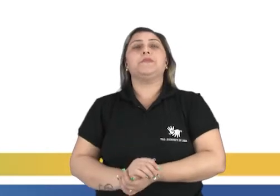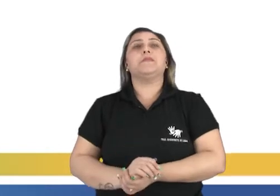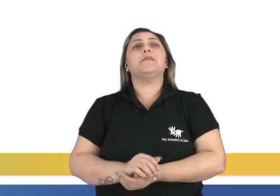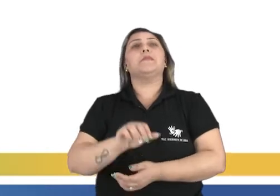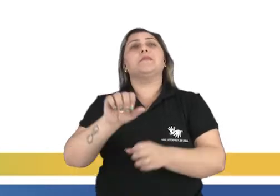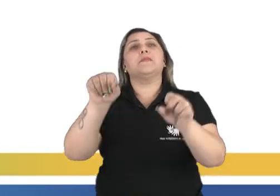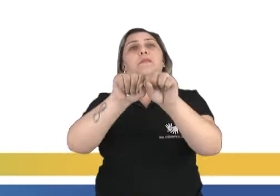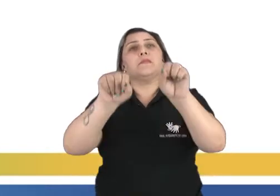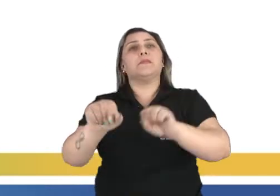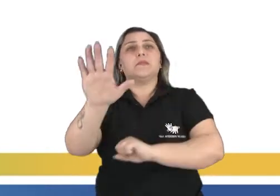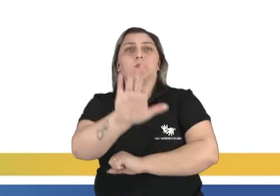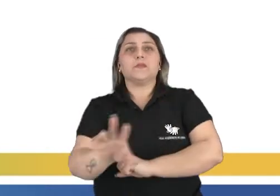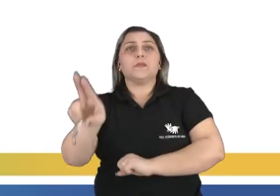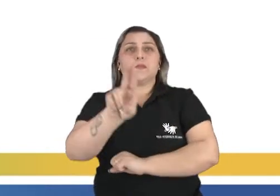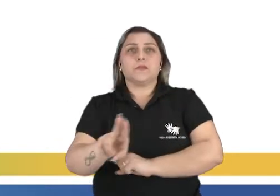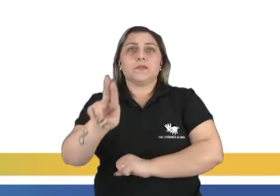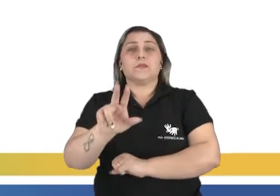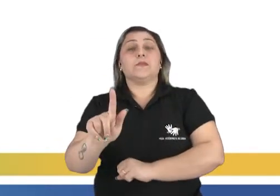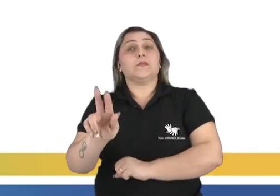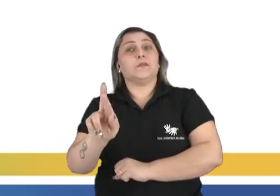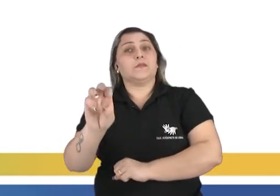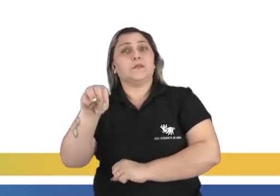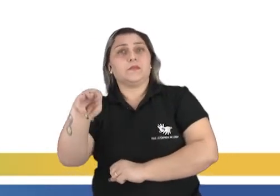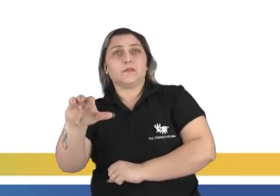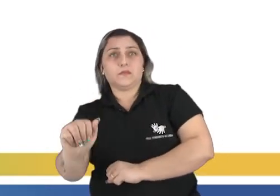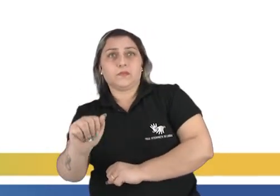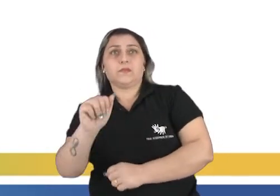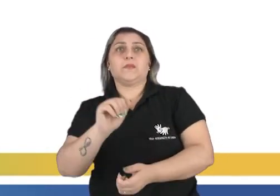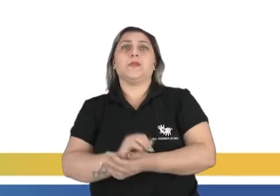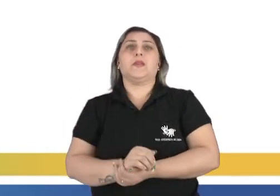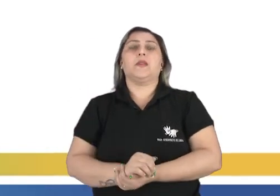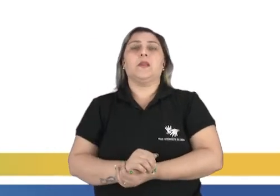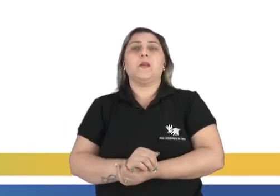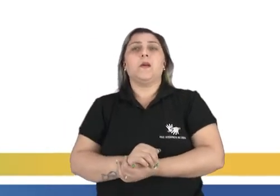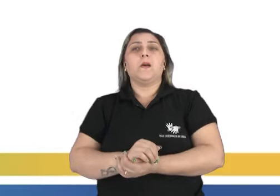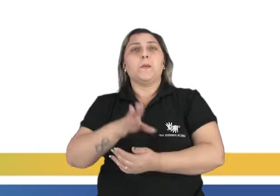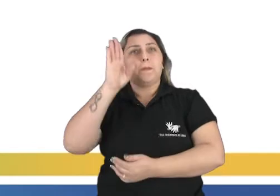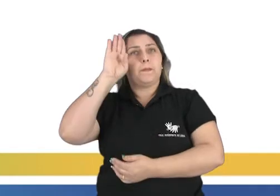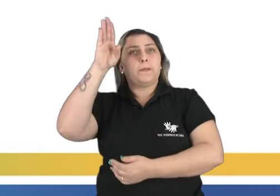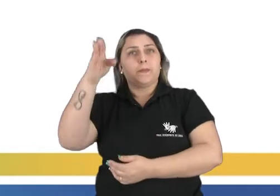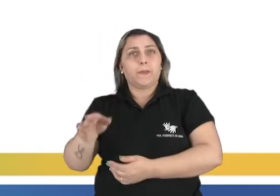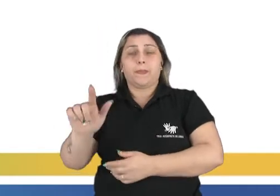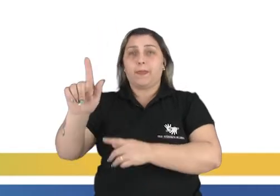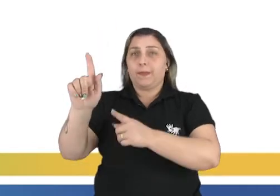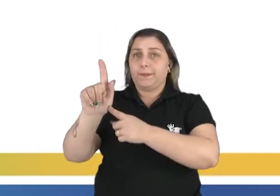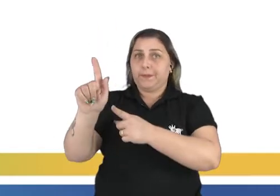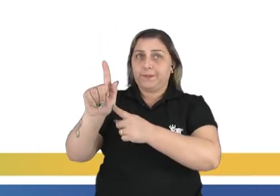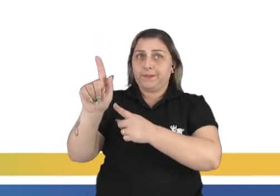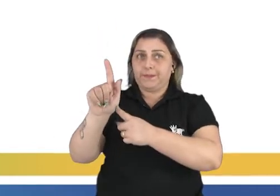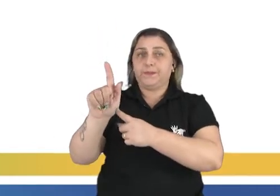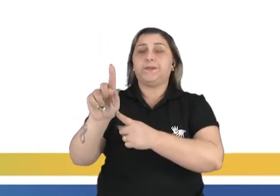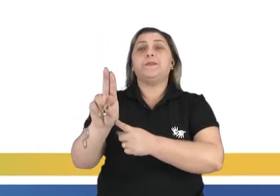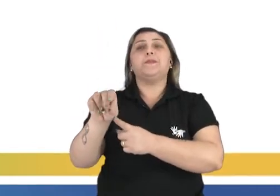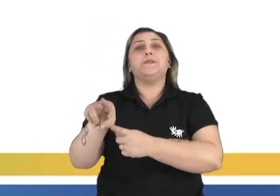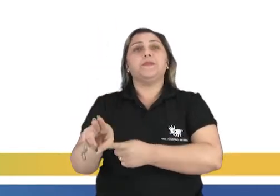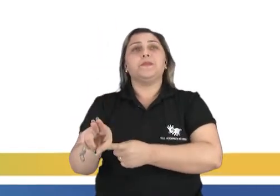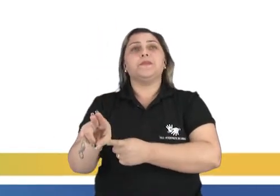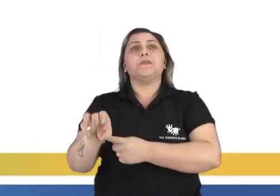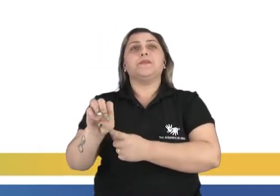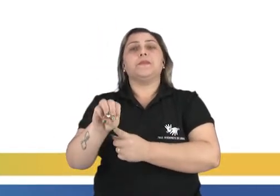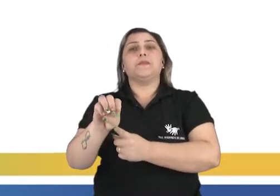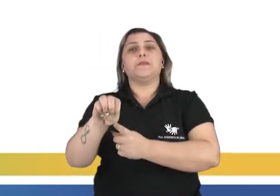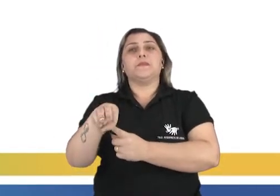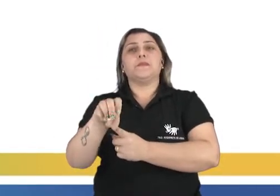padrão internacional, utilizamos o grama, né? Ou seja, a letra G como símbolo, né? Como principal medida